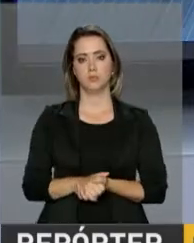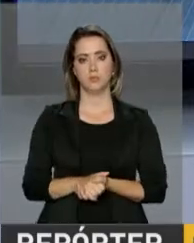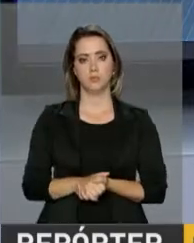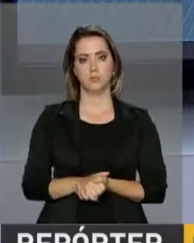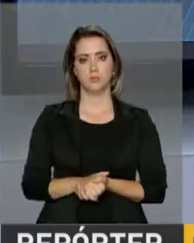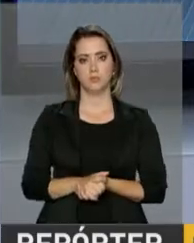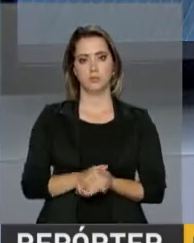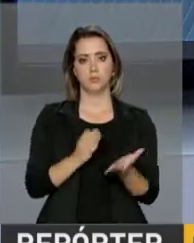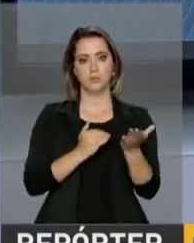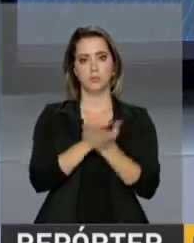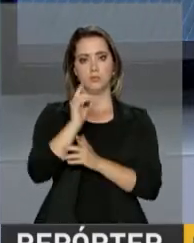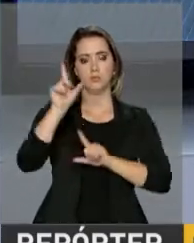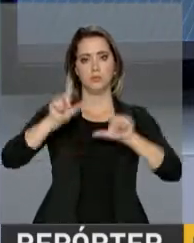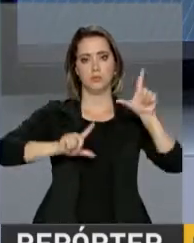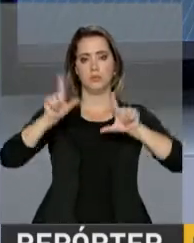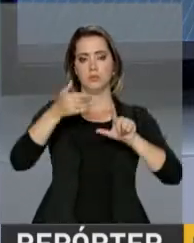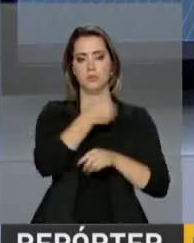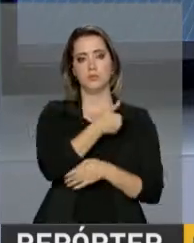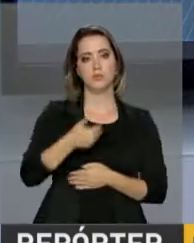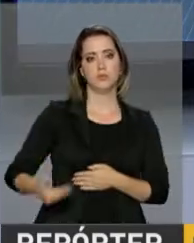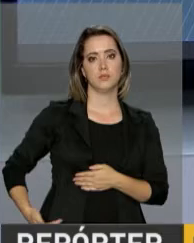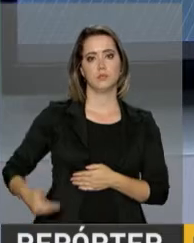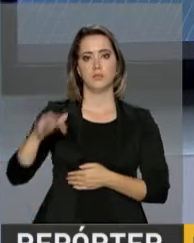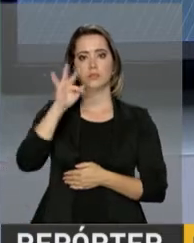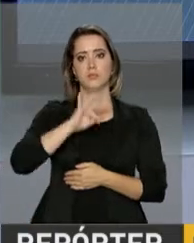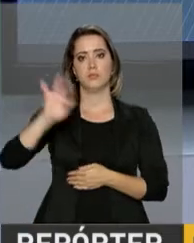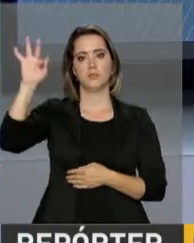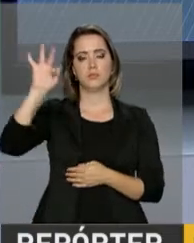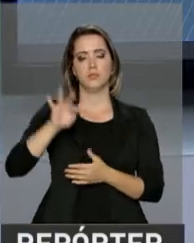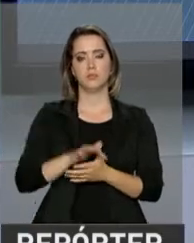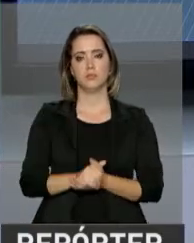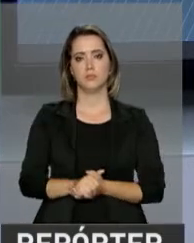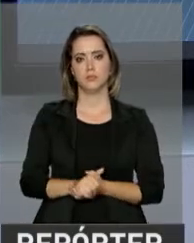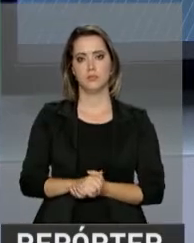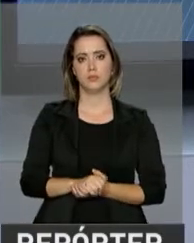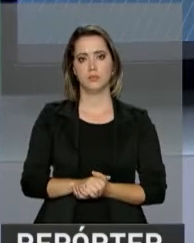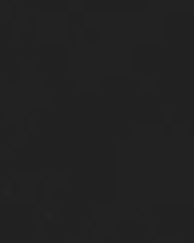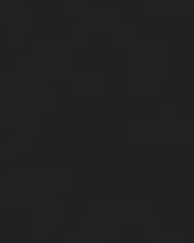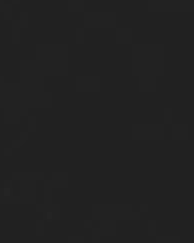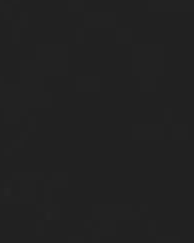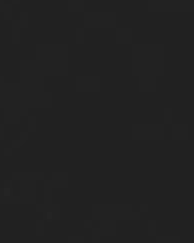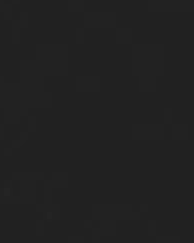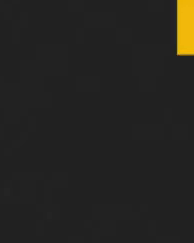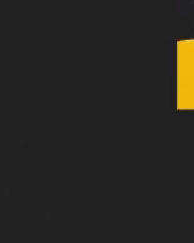nbr continue com a gente aqui na nbr a tv do governo federal